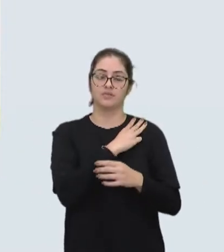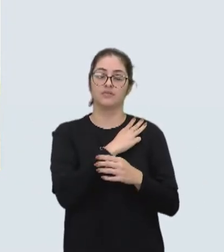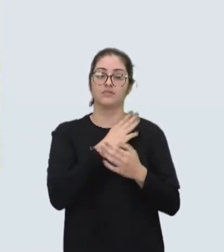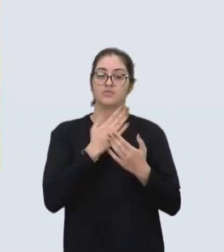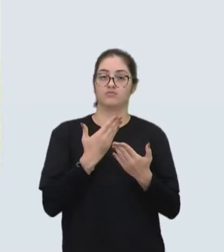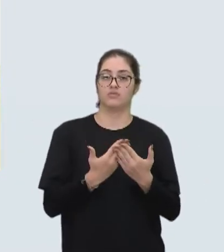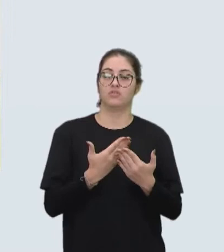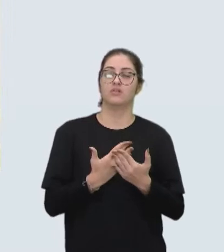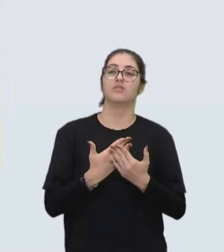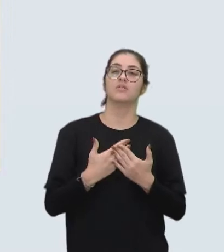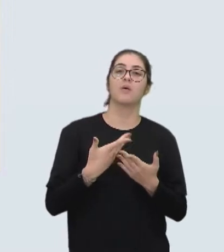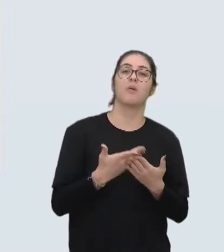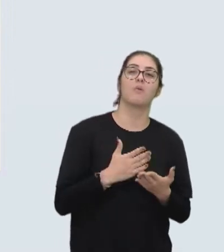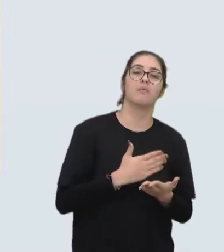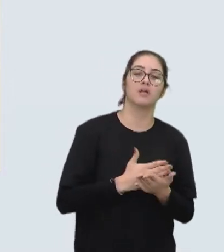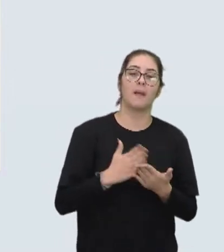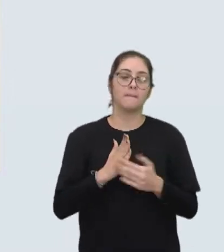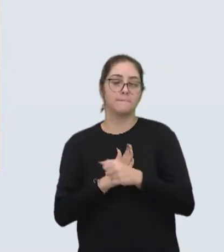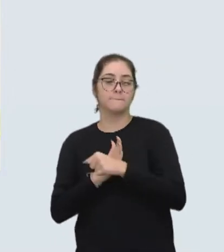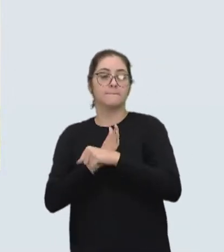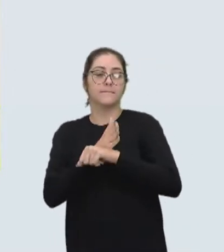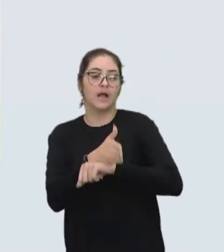eu comecei a participar de